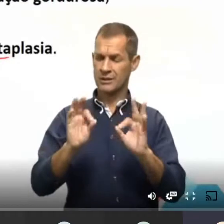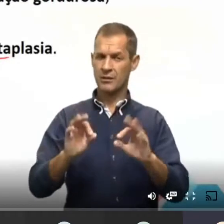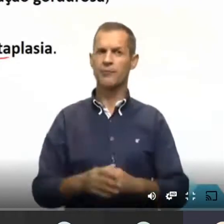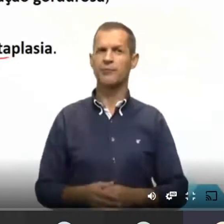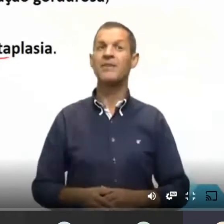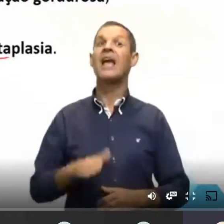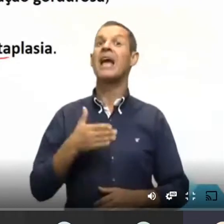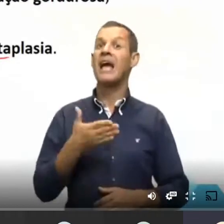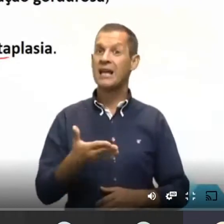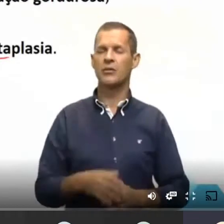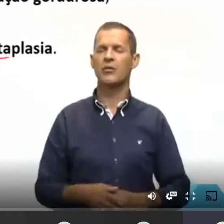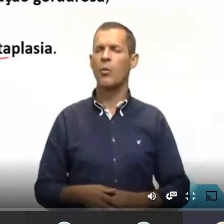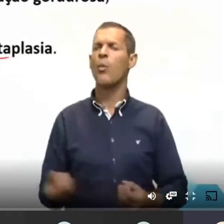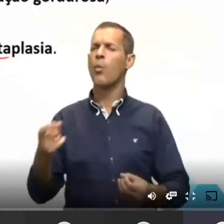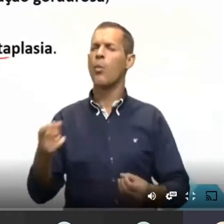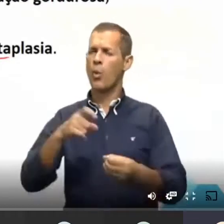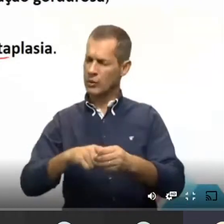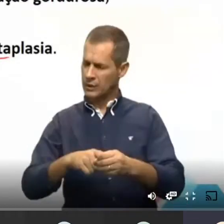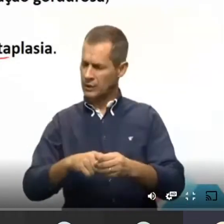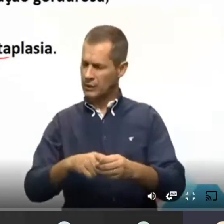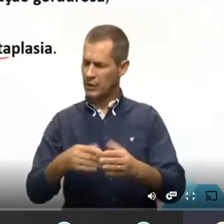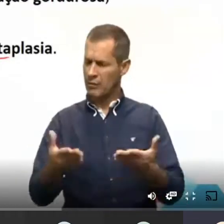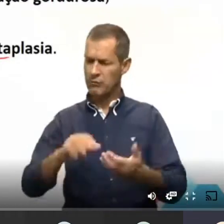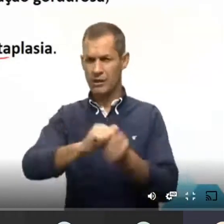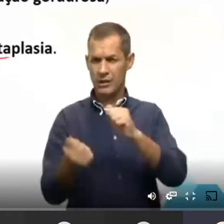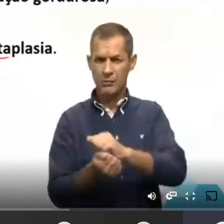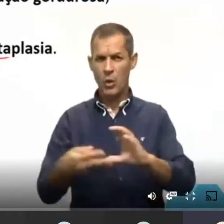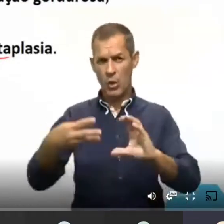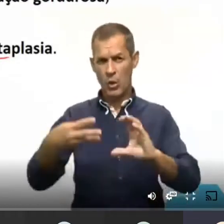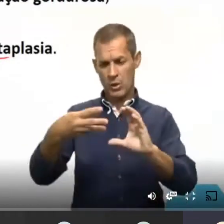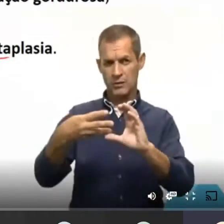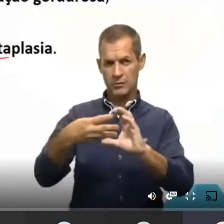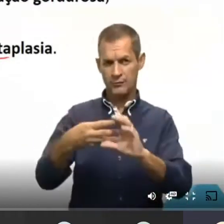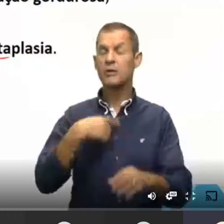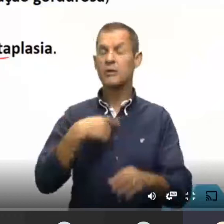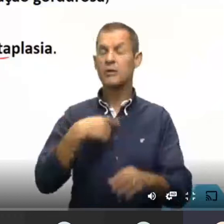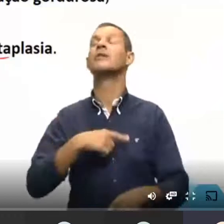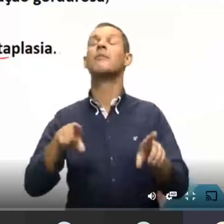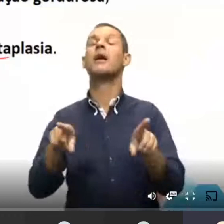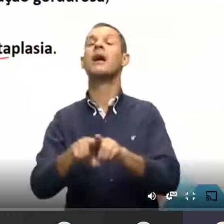certo? Então, continuando o processo de adaptação celular,